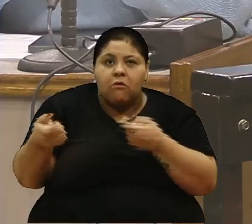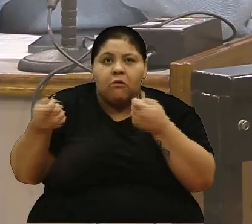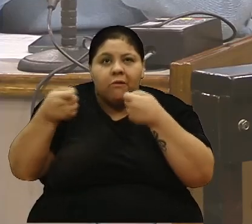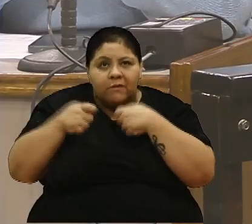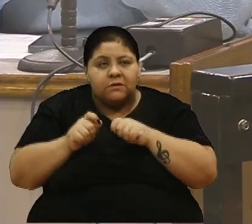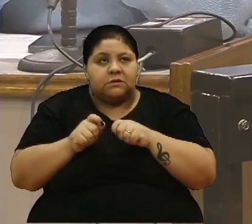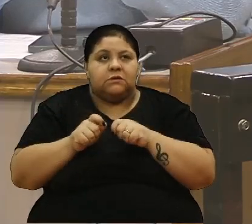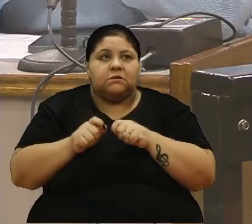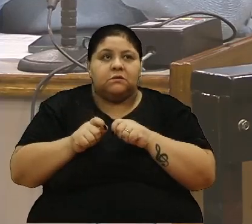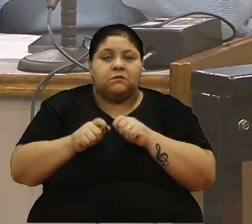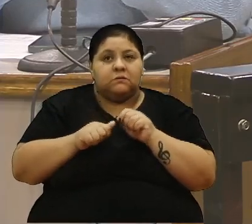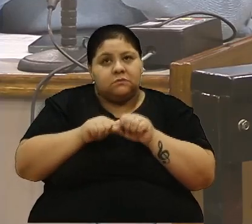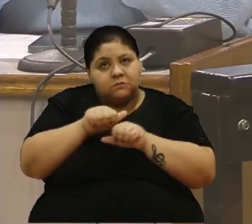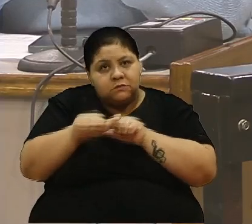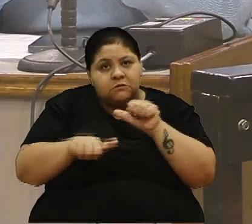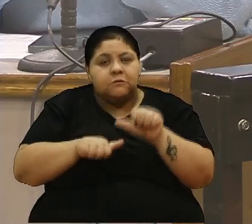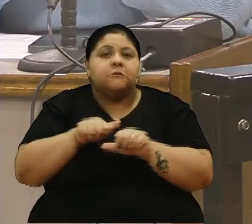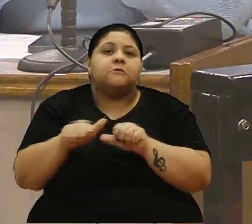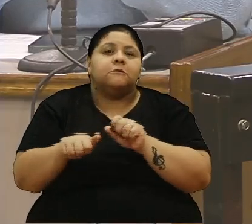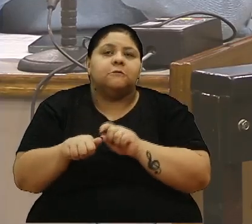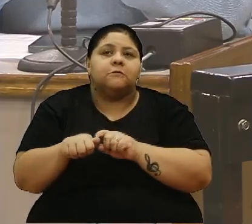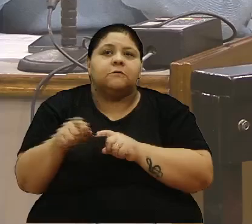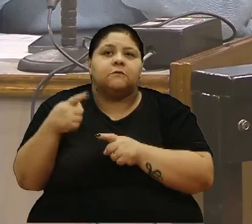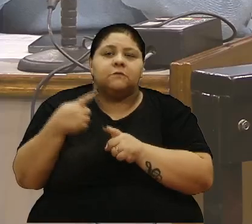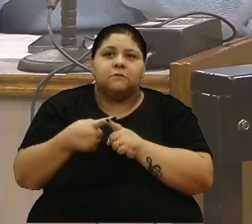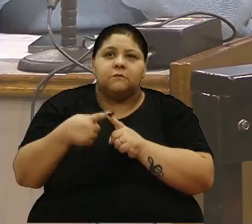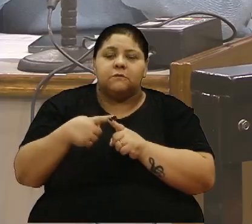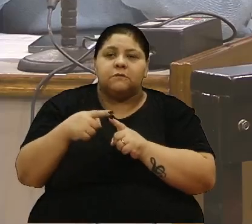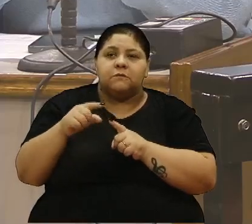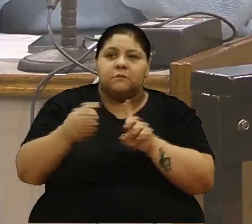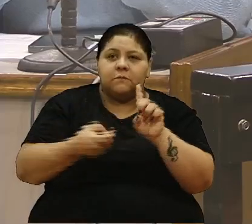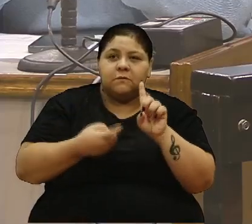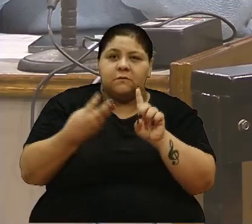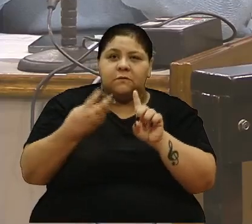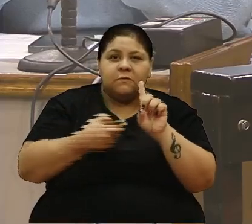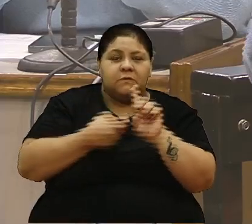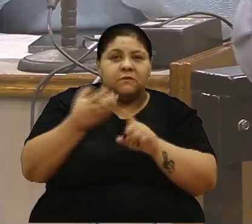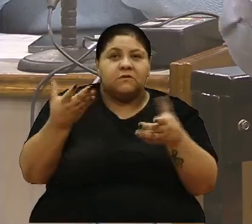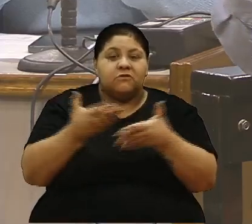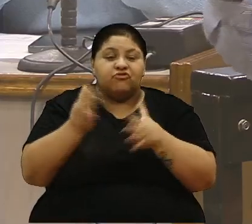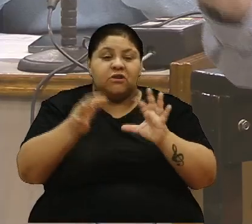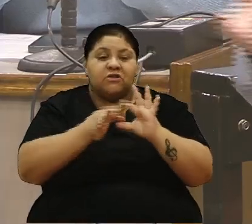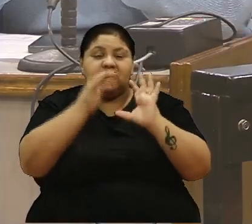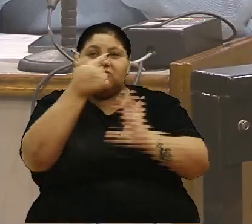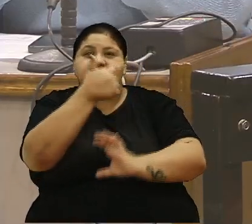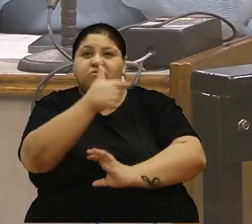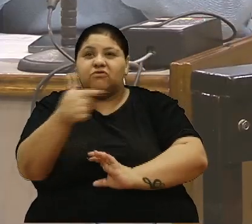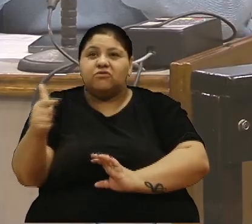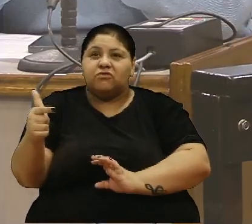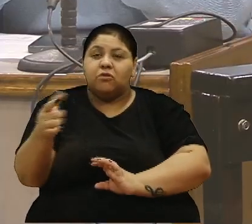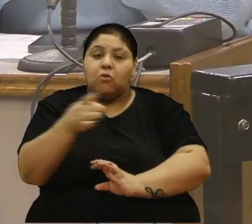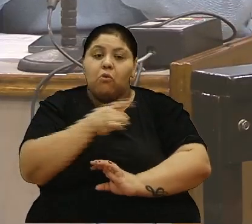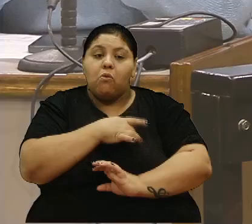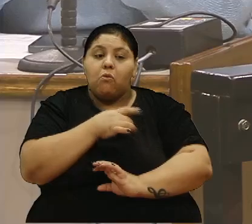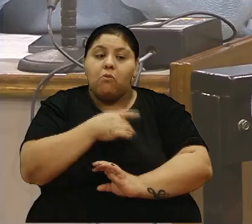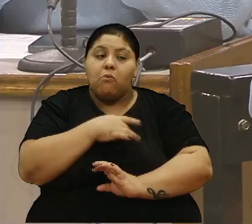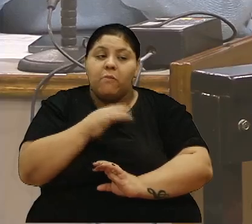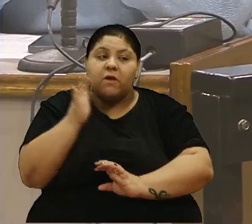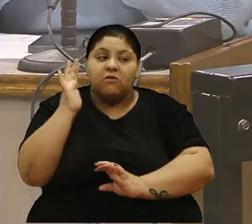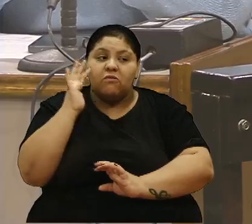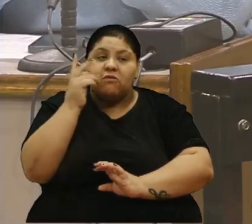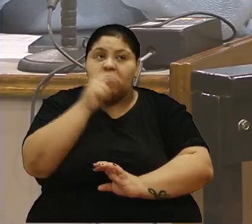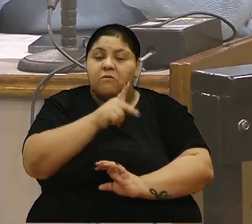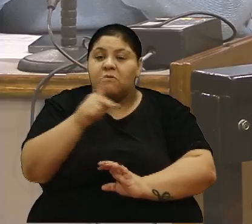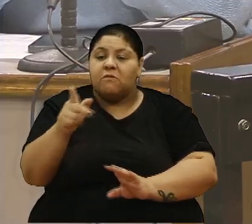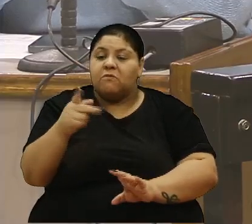ser urgentemente consertado, porque 3 meses eles já vão estar soltos de novo, ao medo que vai causar para essa professora, para os